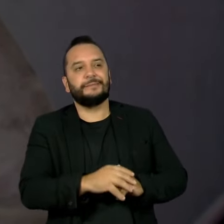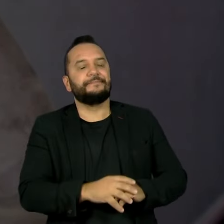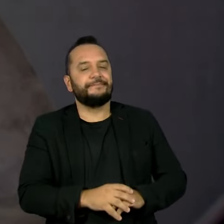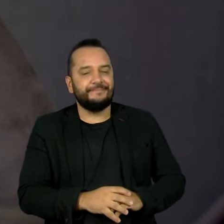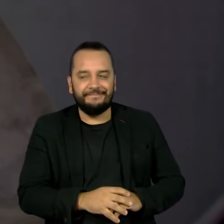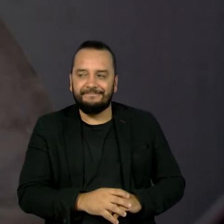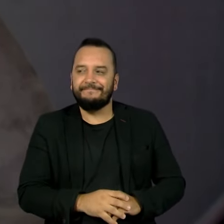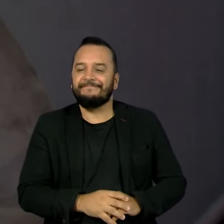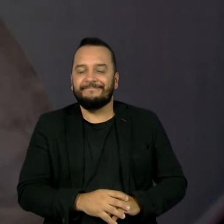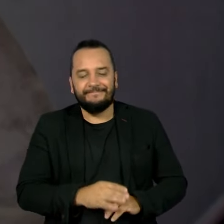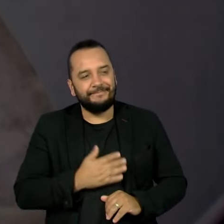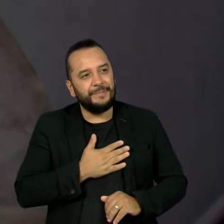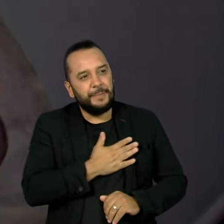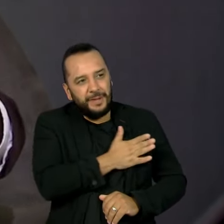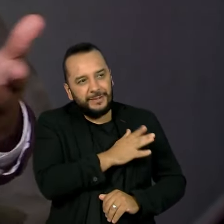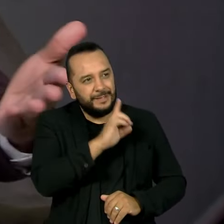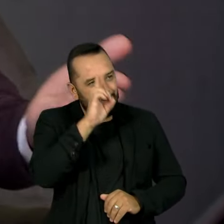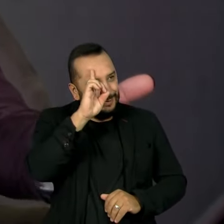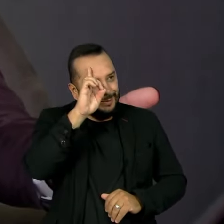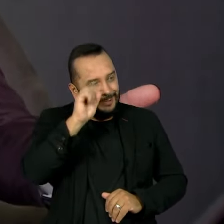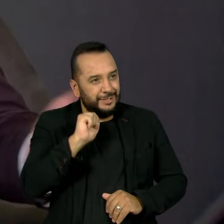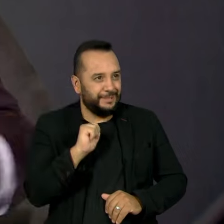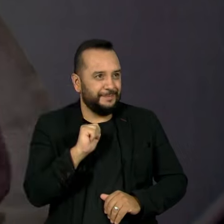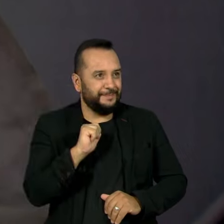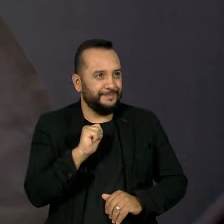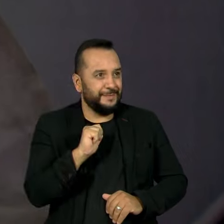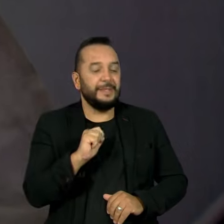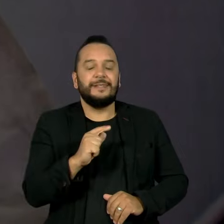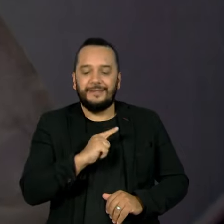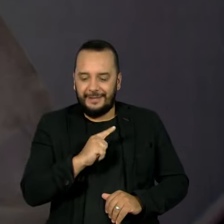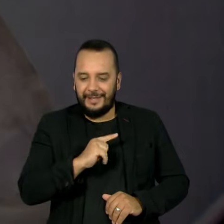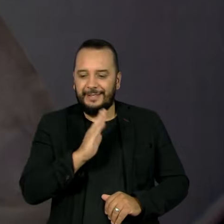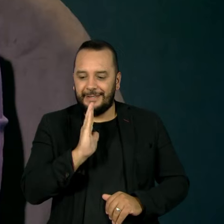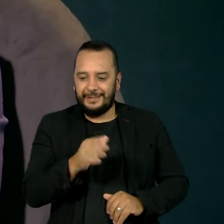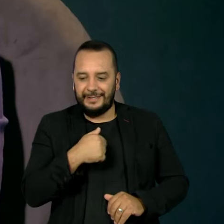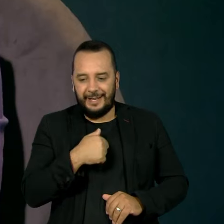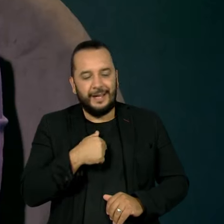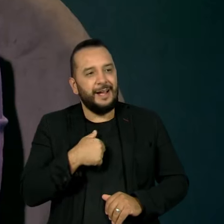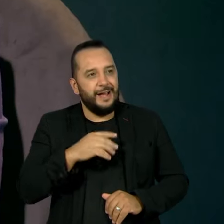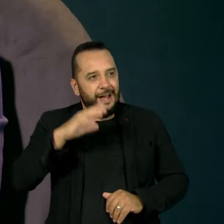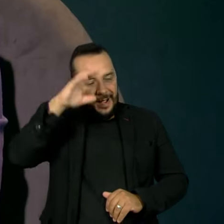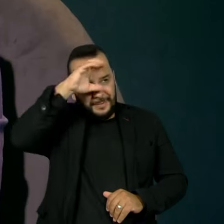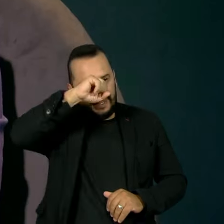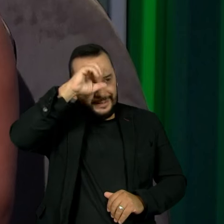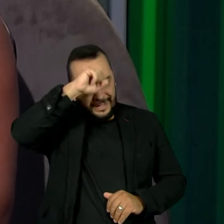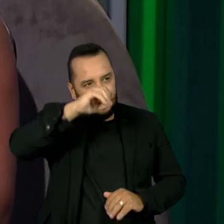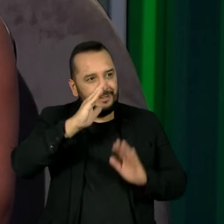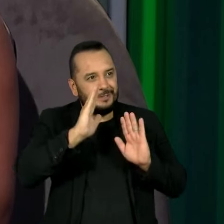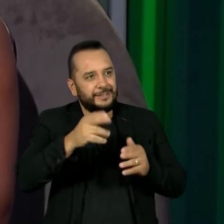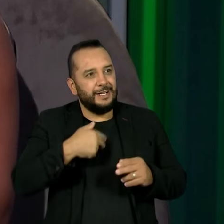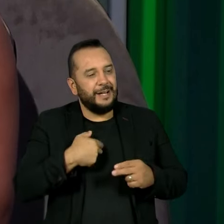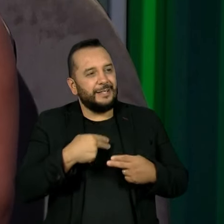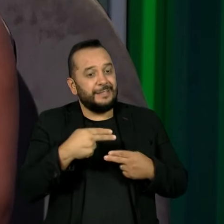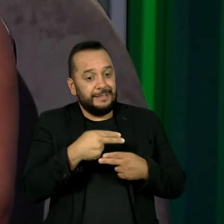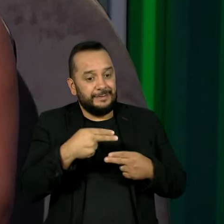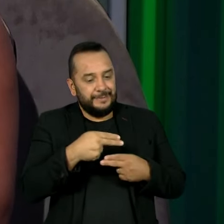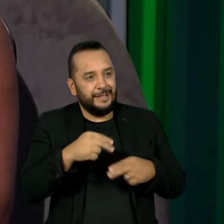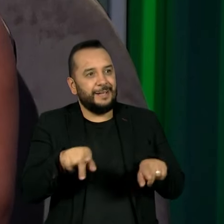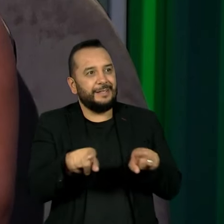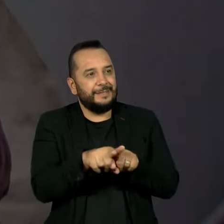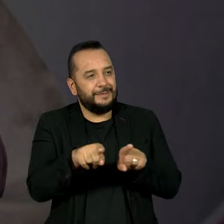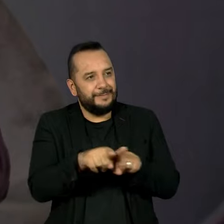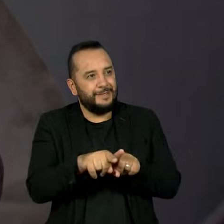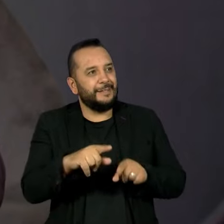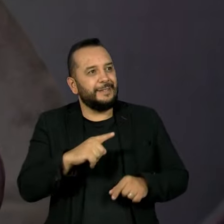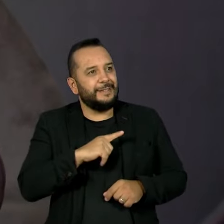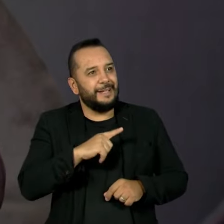dizer, então, junto com o aprendizado do Sebrae, junto com o acesso a esses conhecimentos